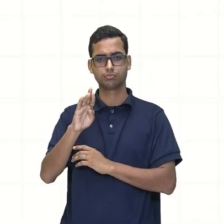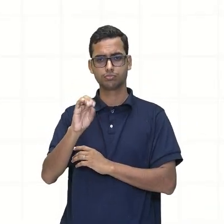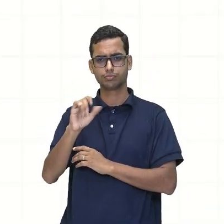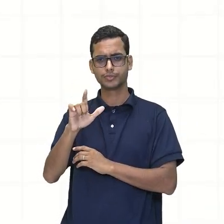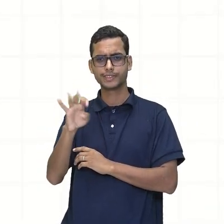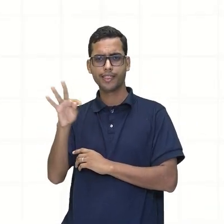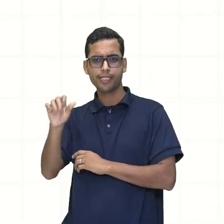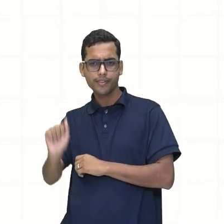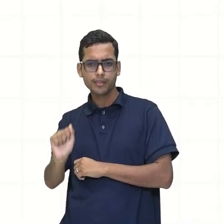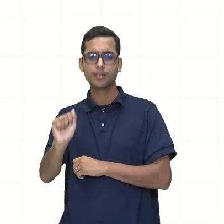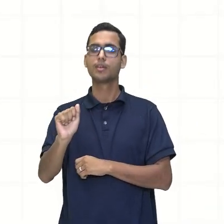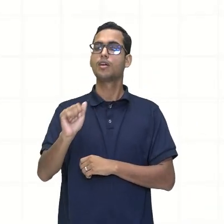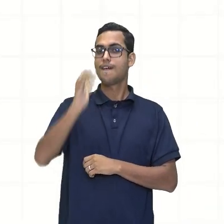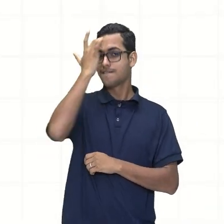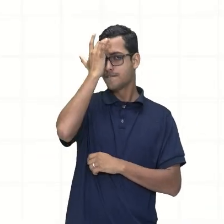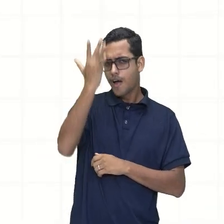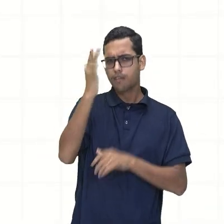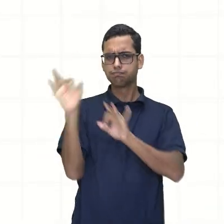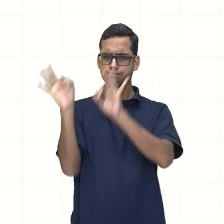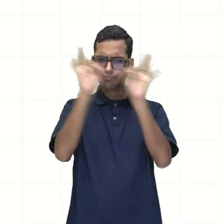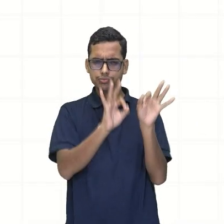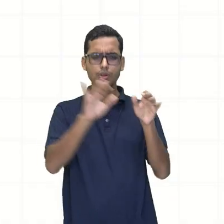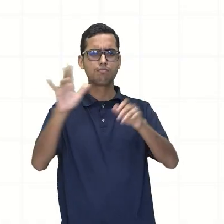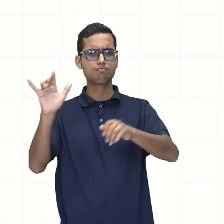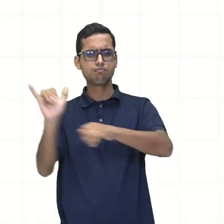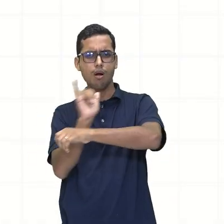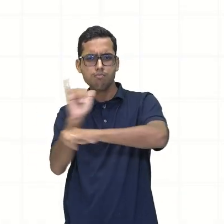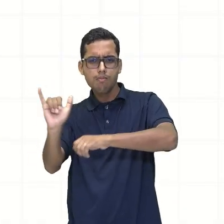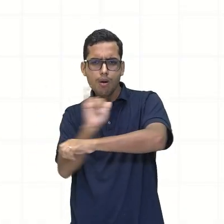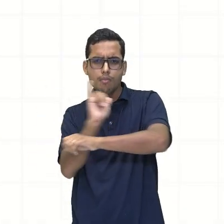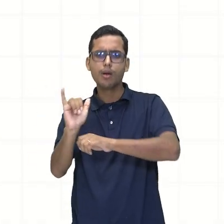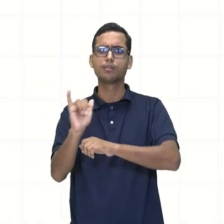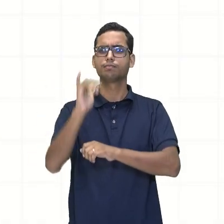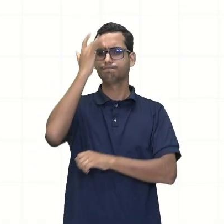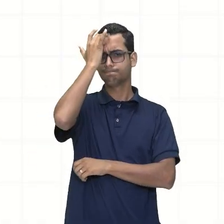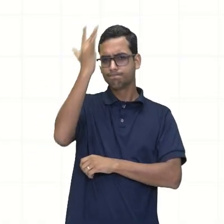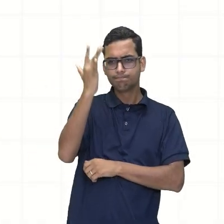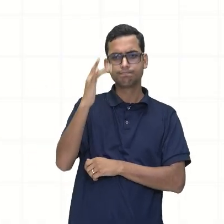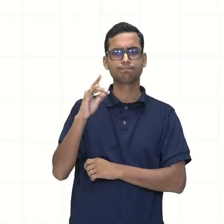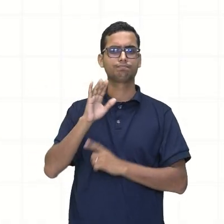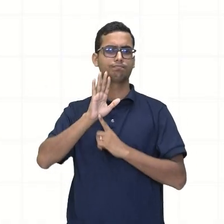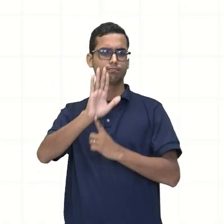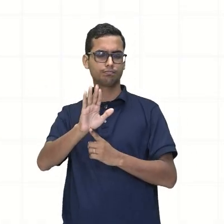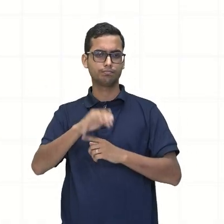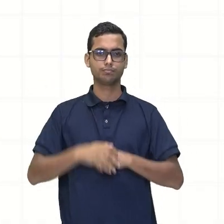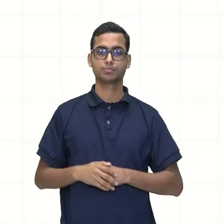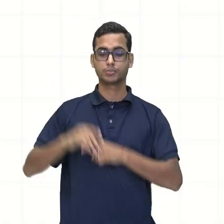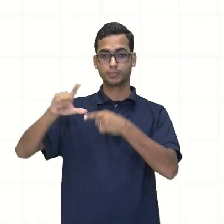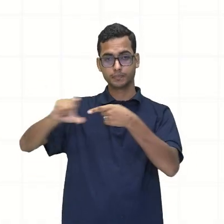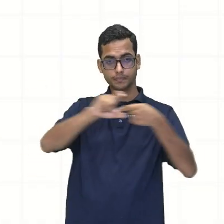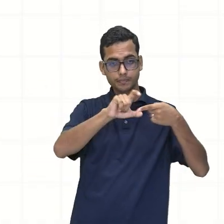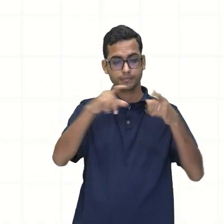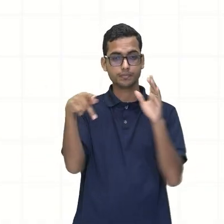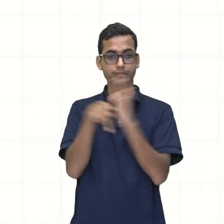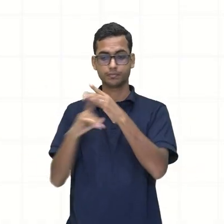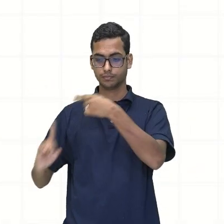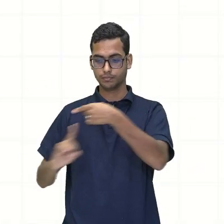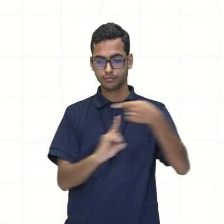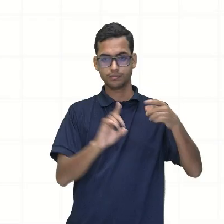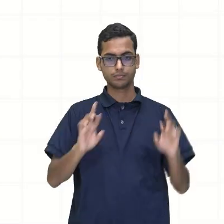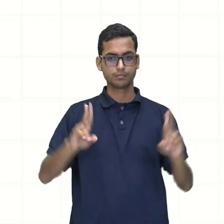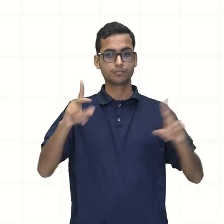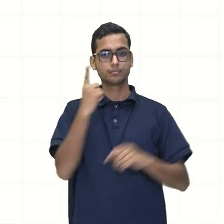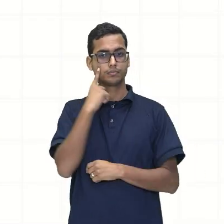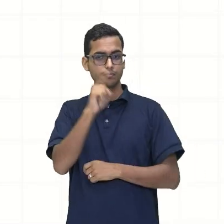bem fácil, né? Olha só, o que que a gente tem aqui? A gente tem as duas frações com denominadores diferentes, e aí eu vou explicar